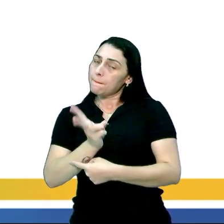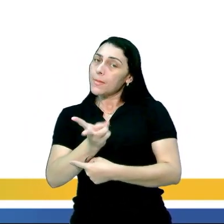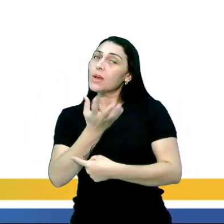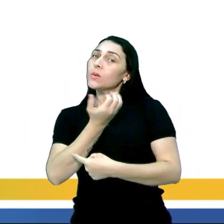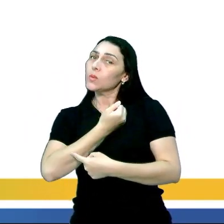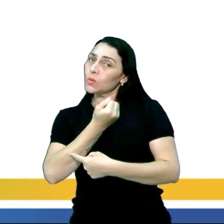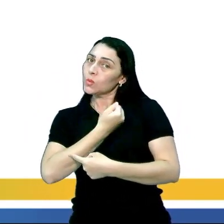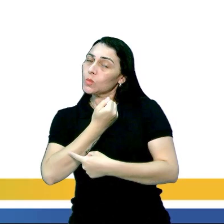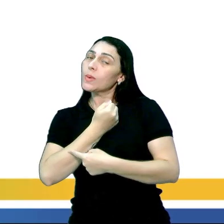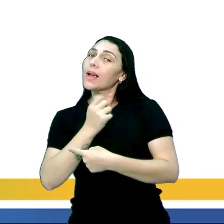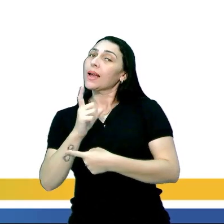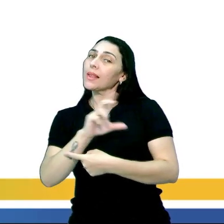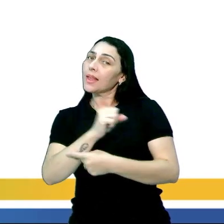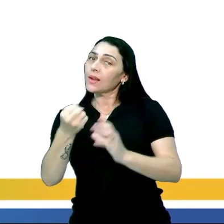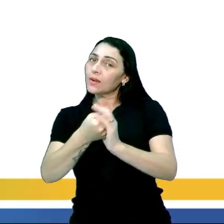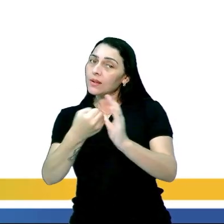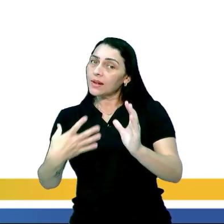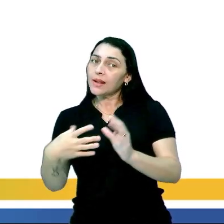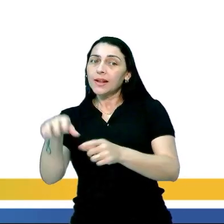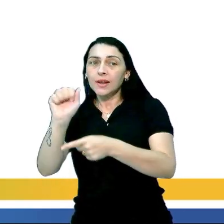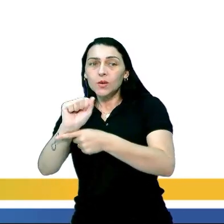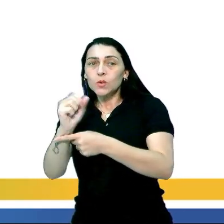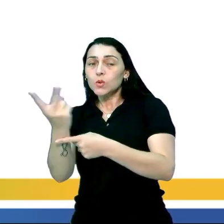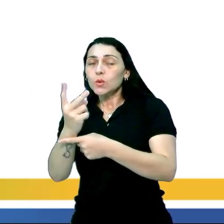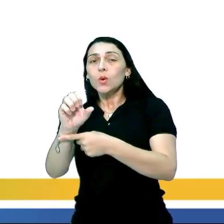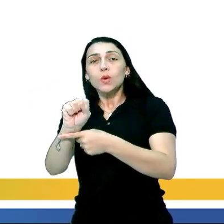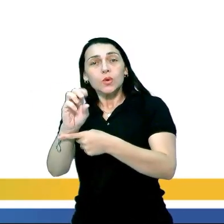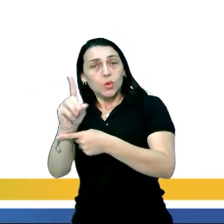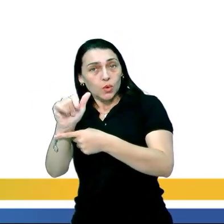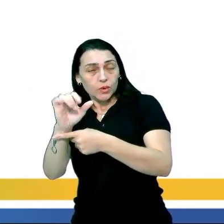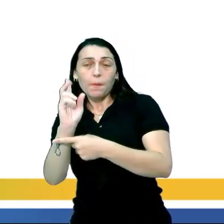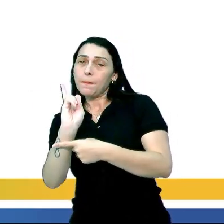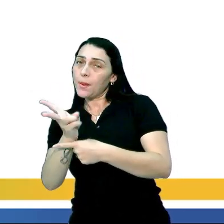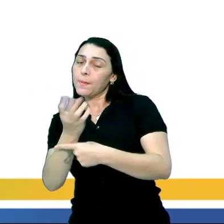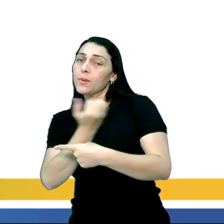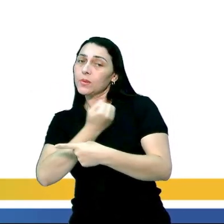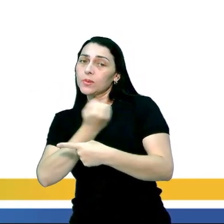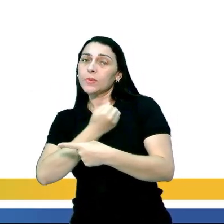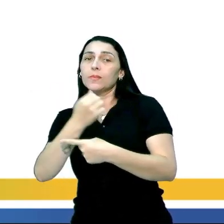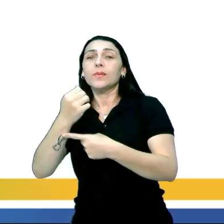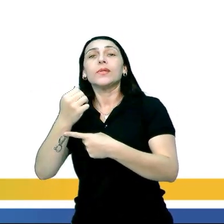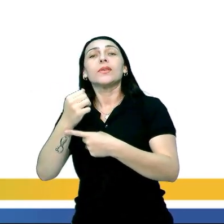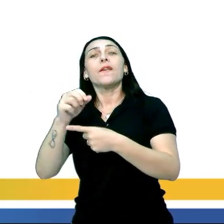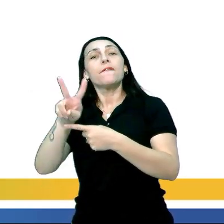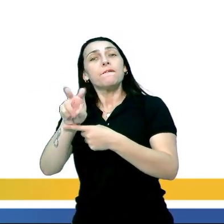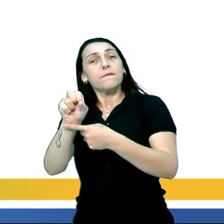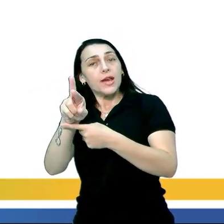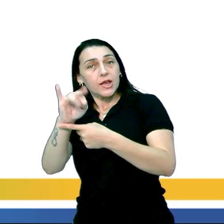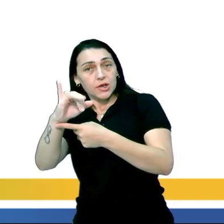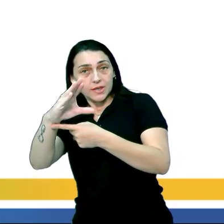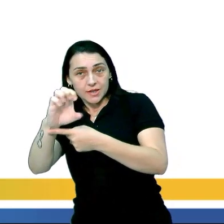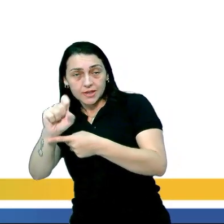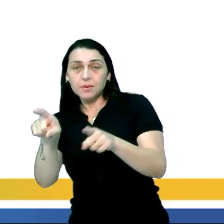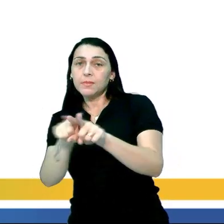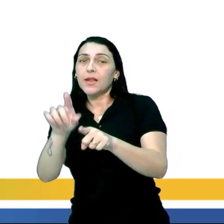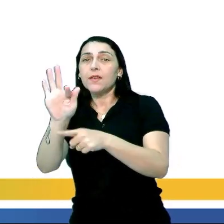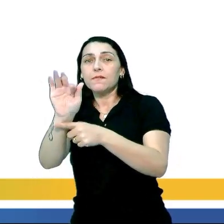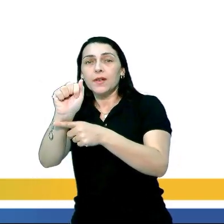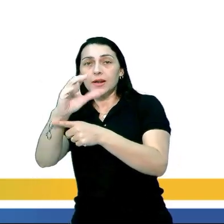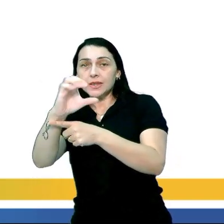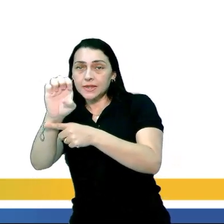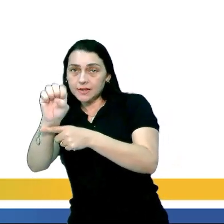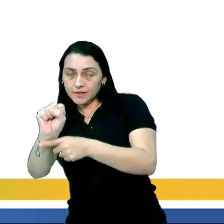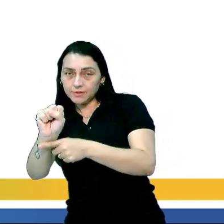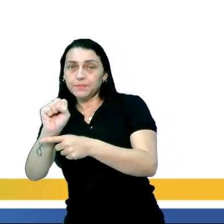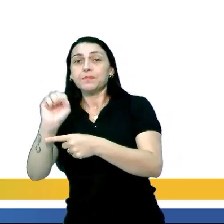Cada uma tem sua característica. Letra A, os dois sólidos têm o mesmo número de vértices e